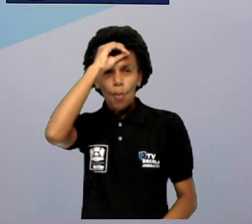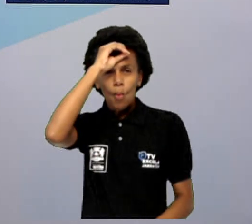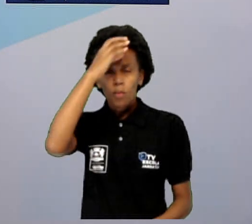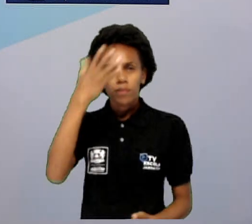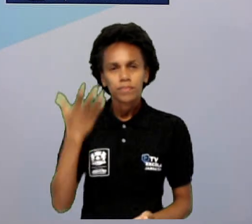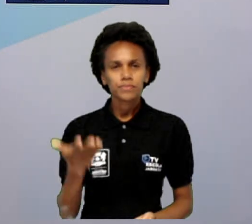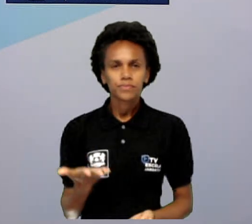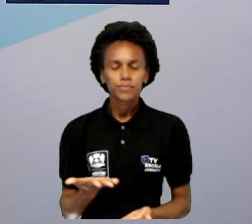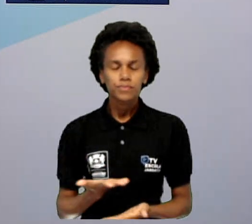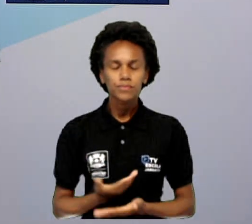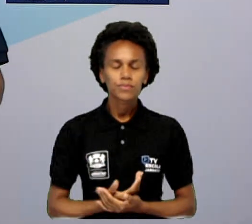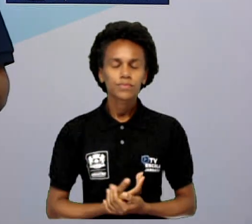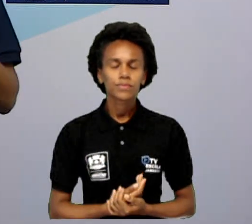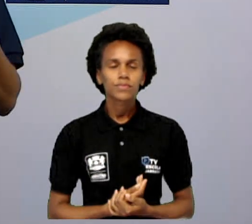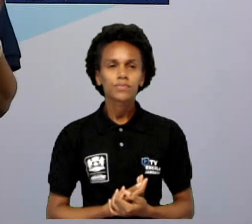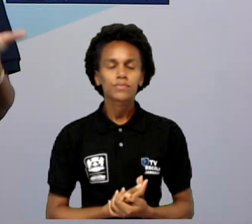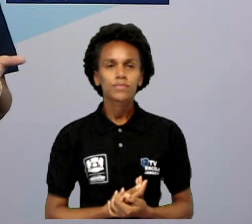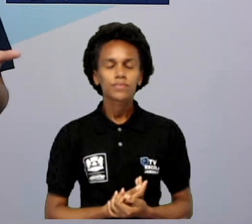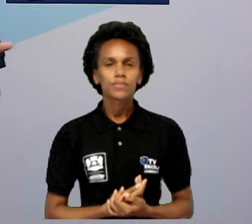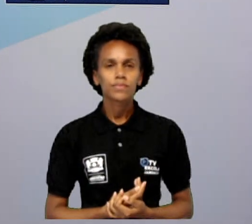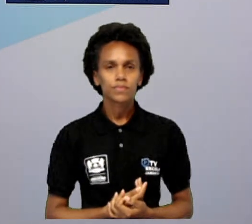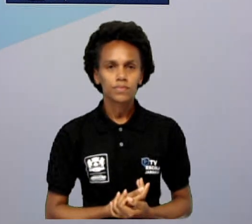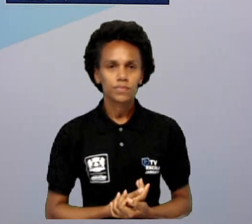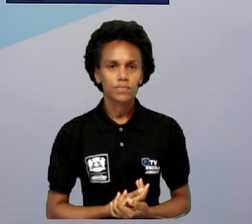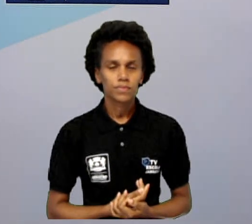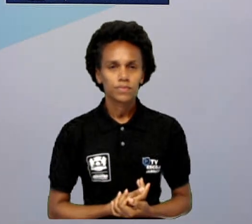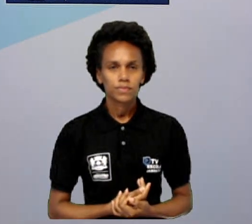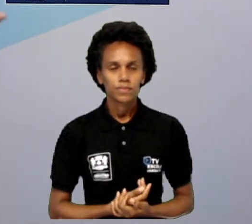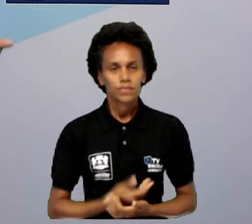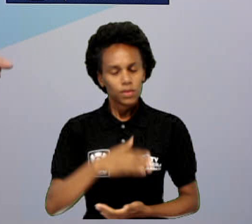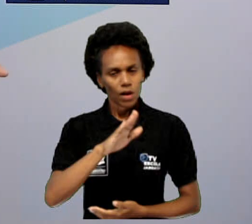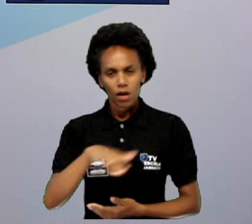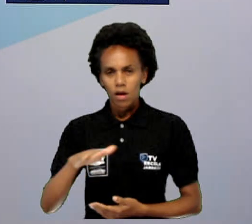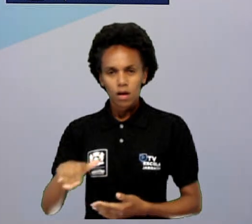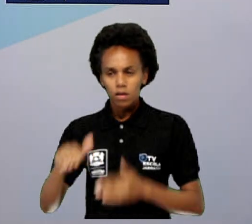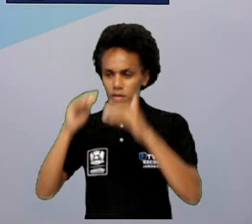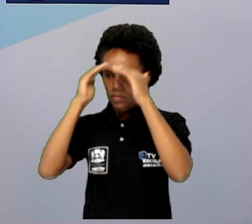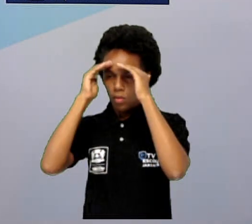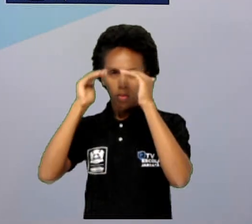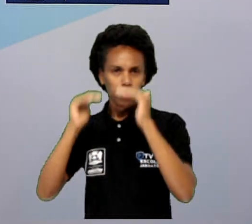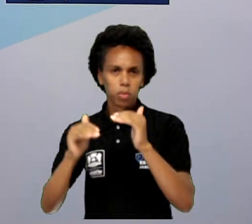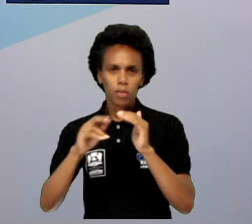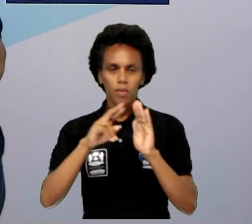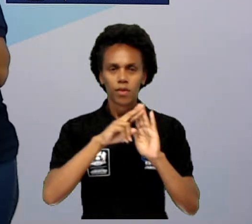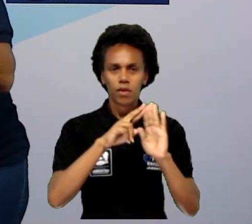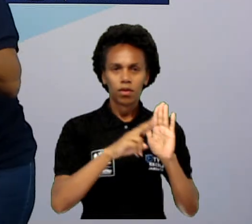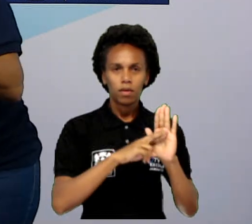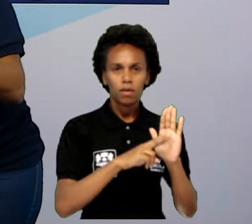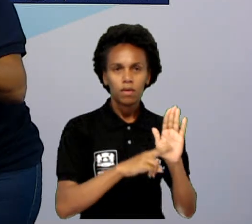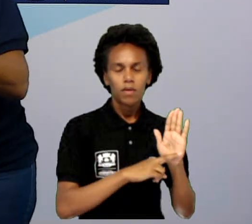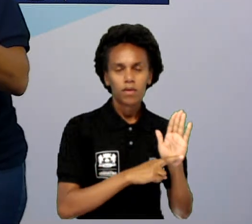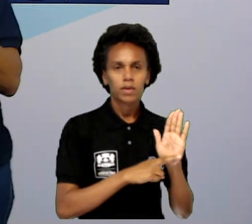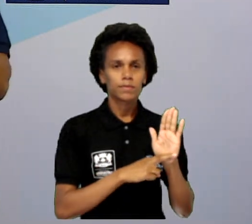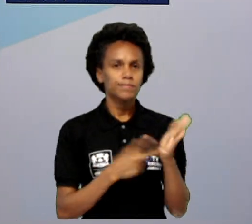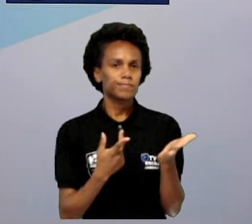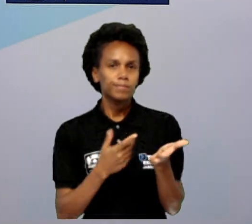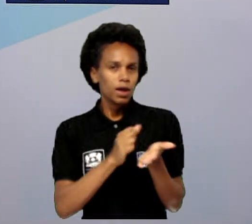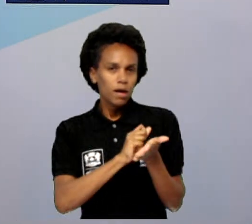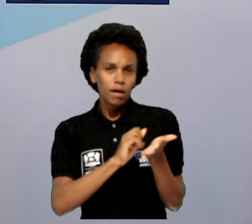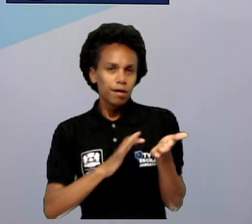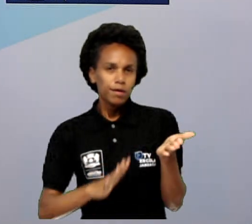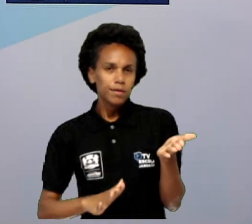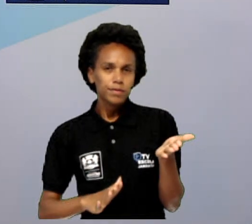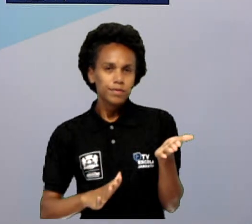Pois é. E a criança que não obedecia às regras, que não fazia suas